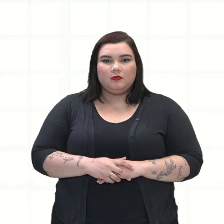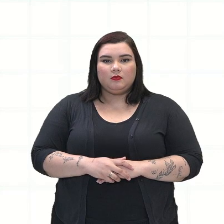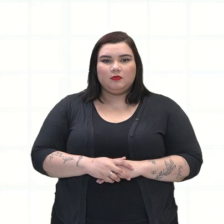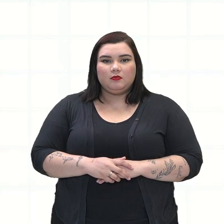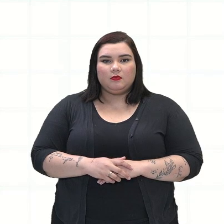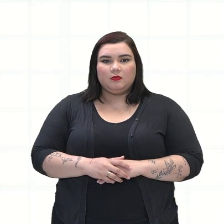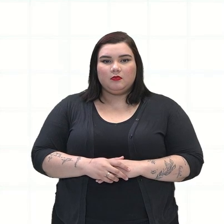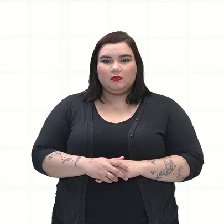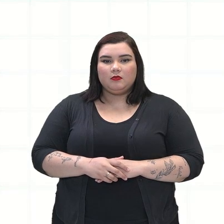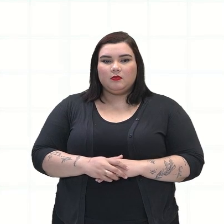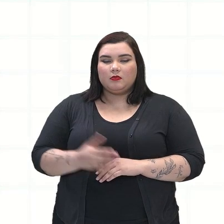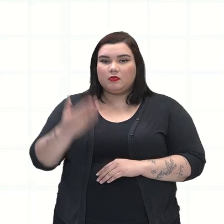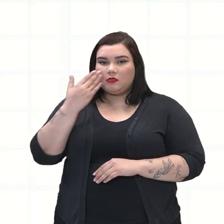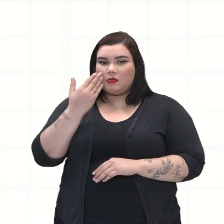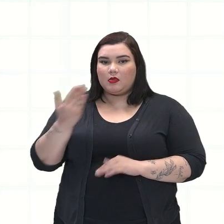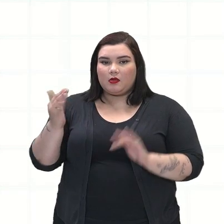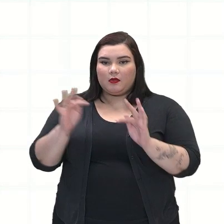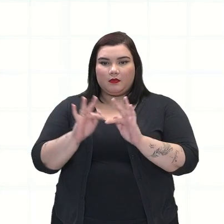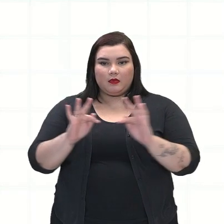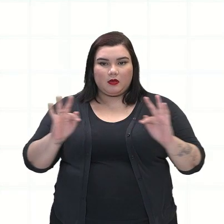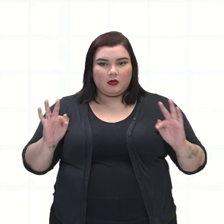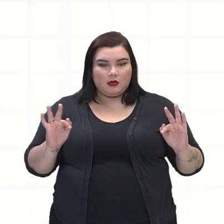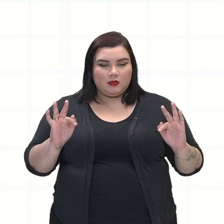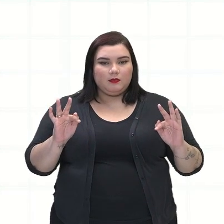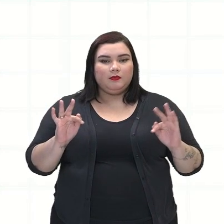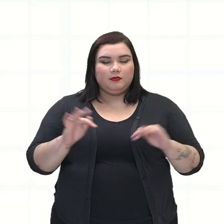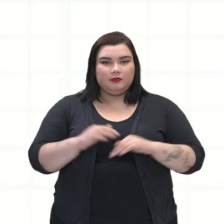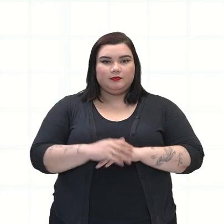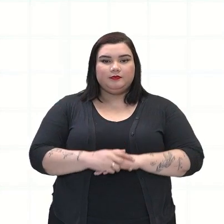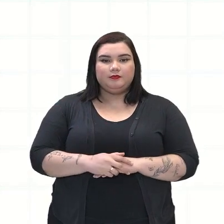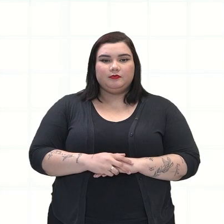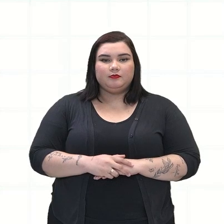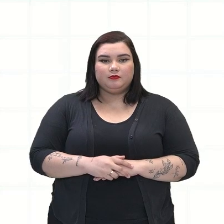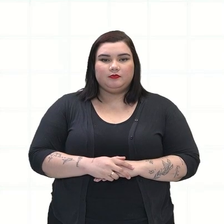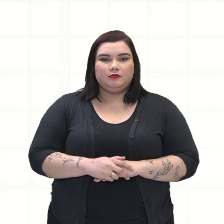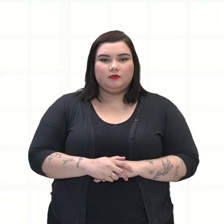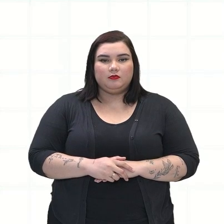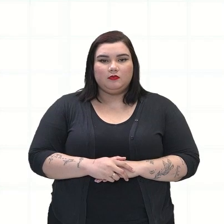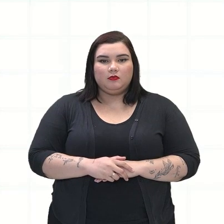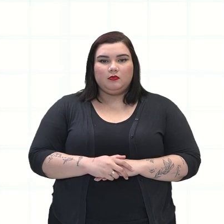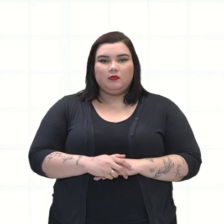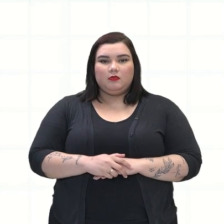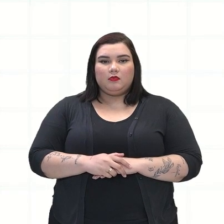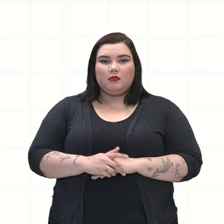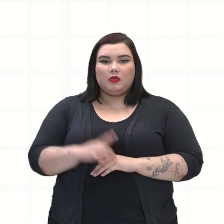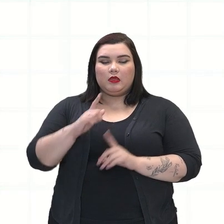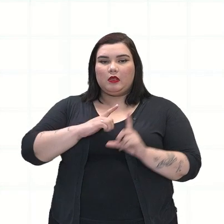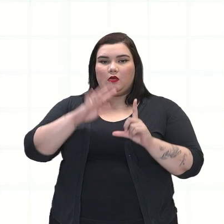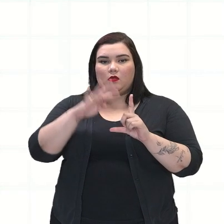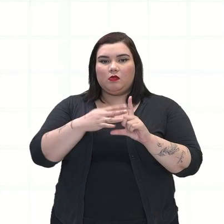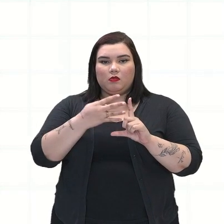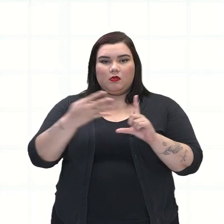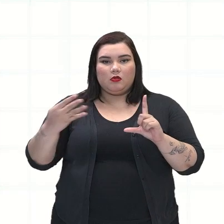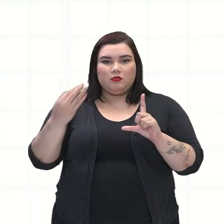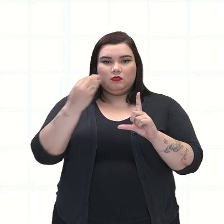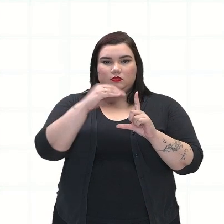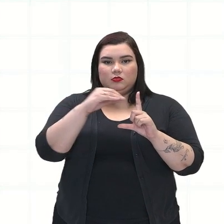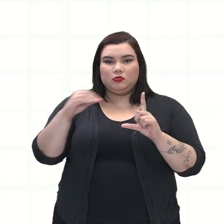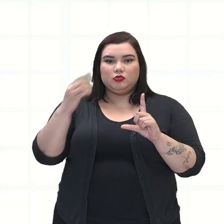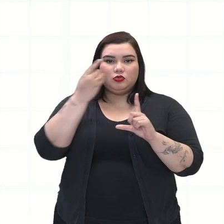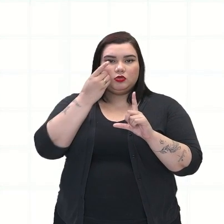a bike. Tá andando de bicicleta. E aí nós temos o calendário com os dias da